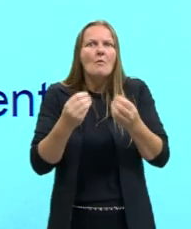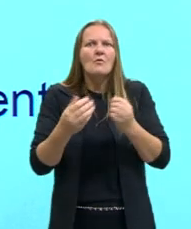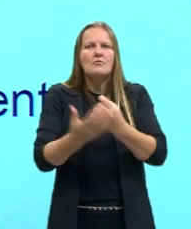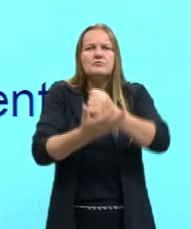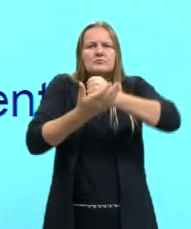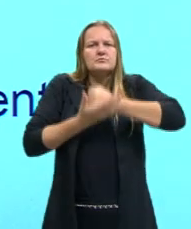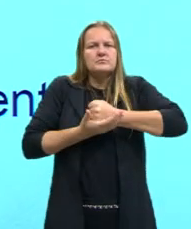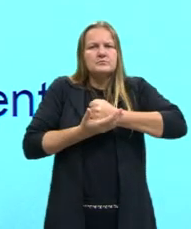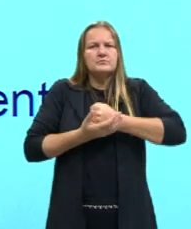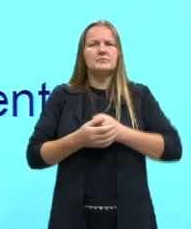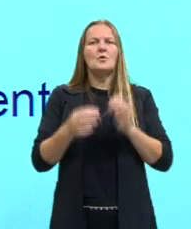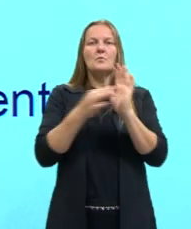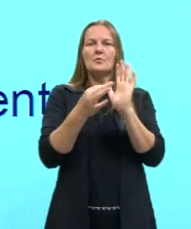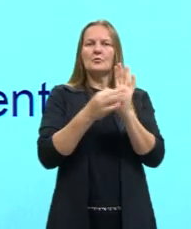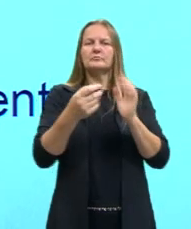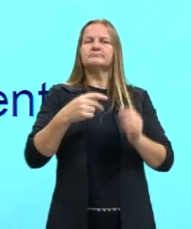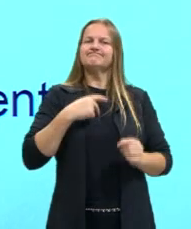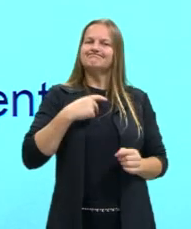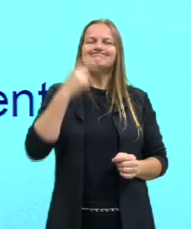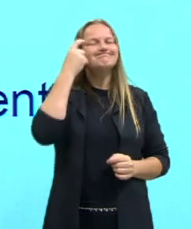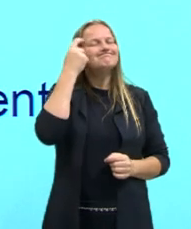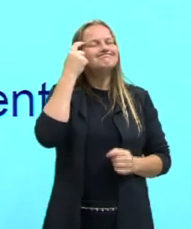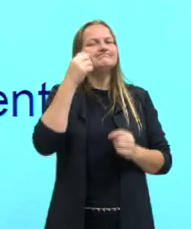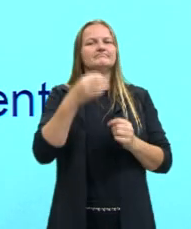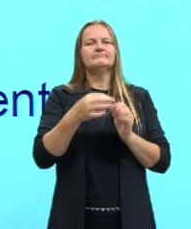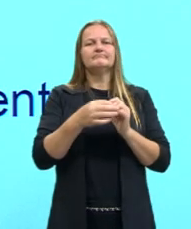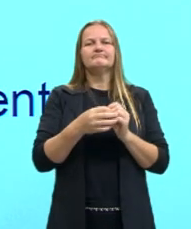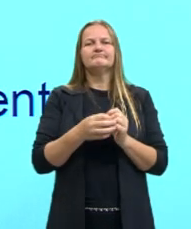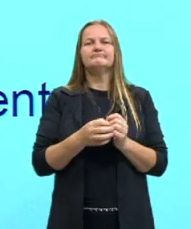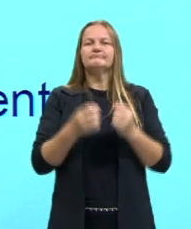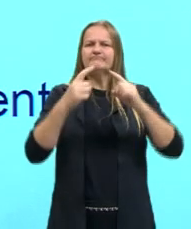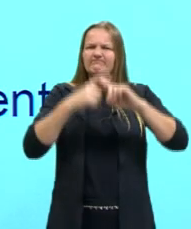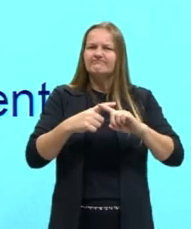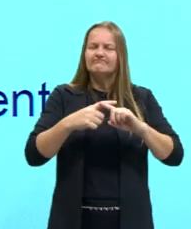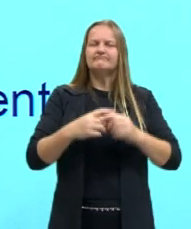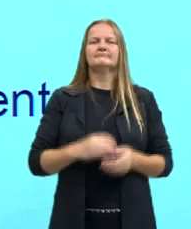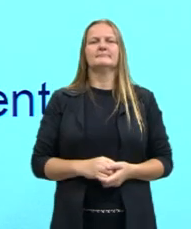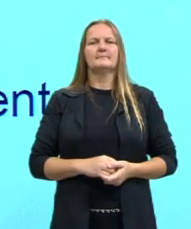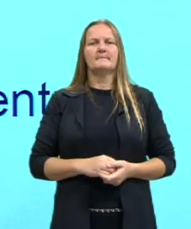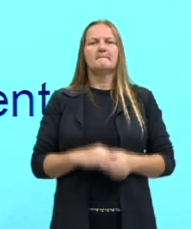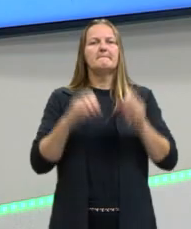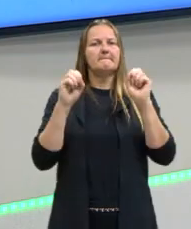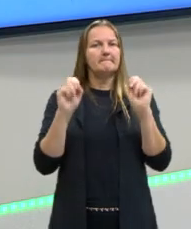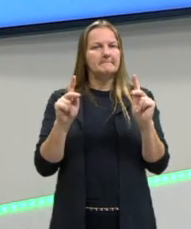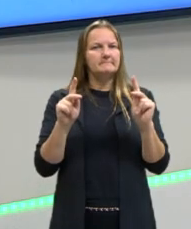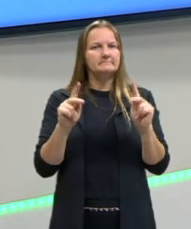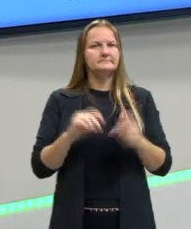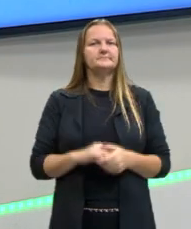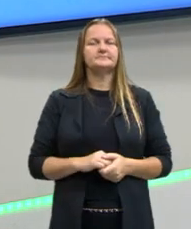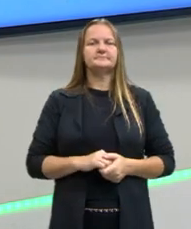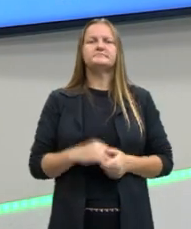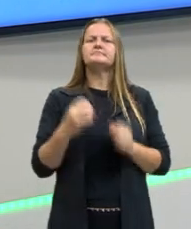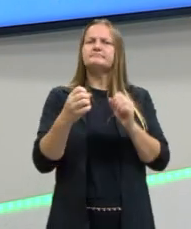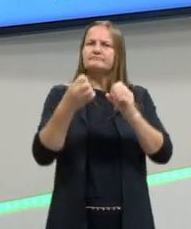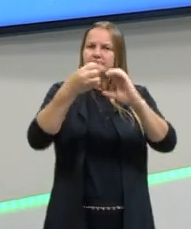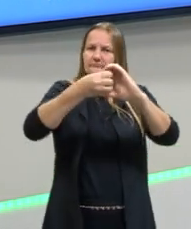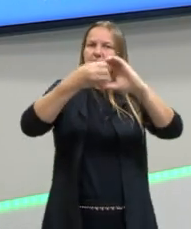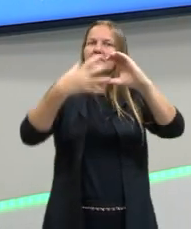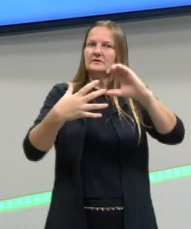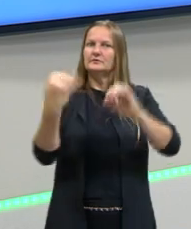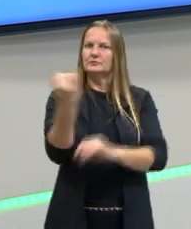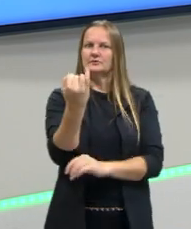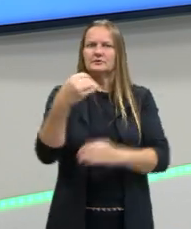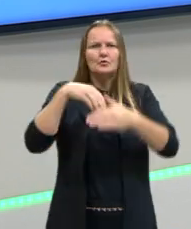favorece do meu ponto de vista no meu discurso no meu embate Ok então se esqueça algumas questões importantes que você deve